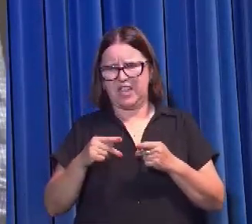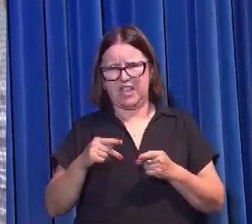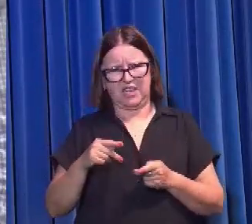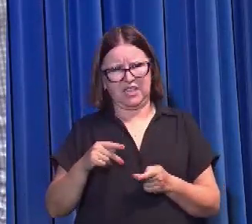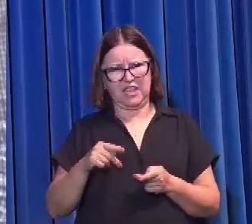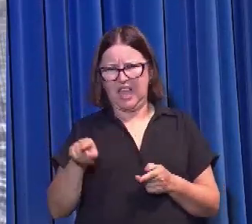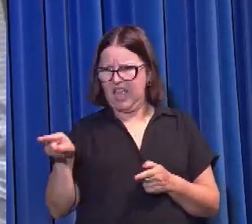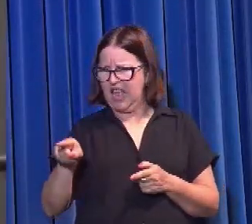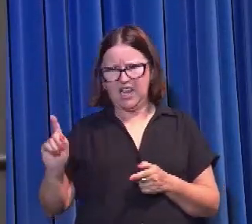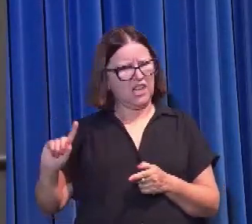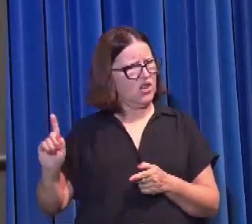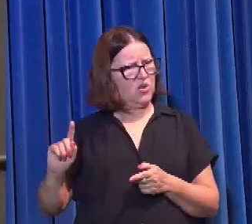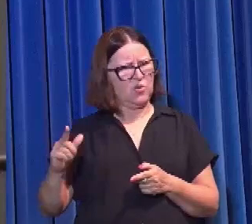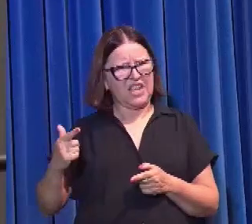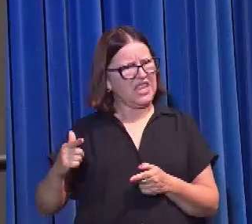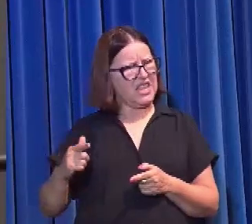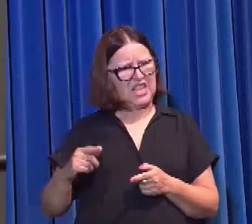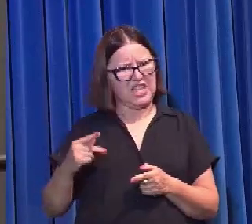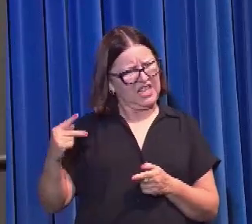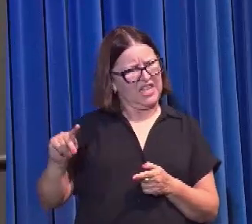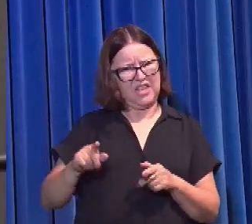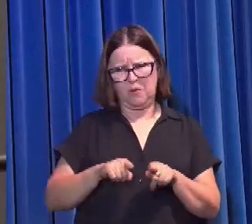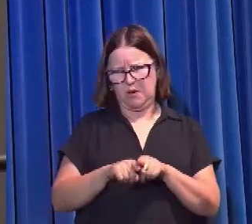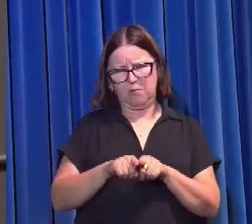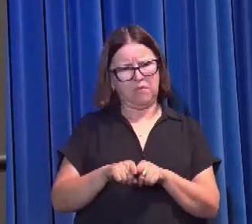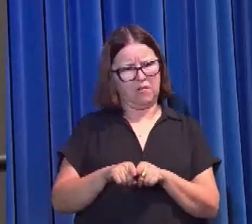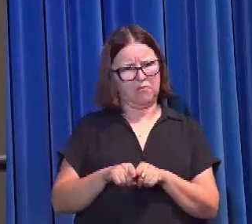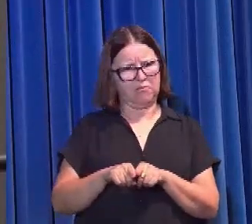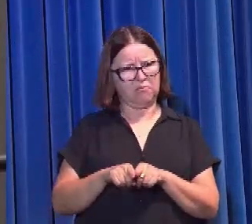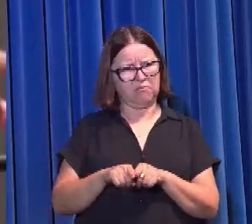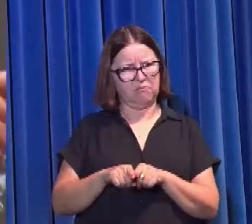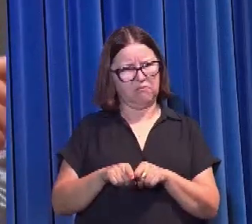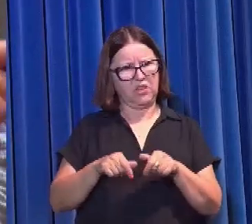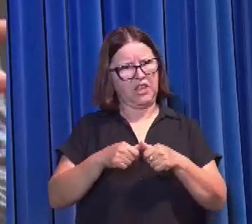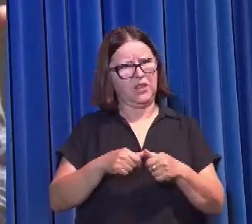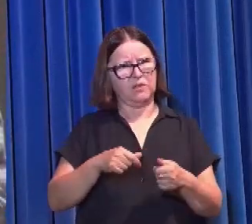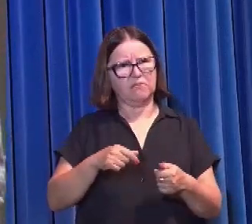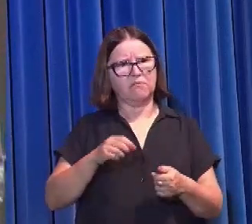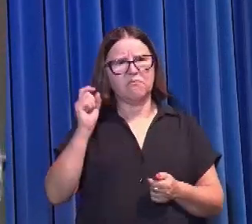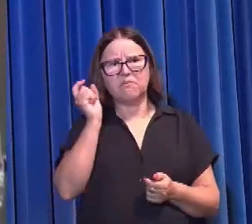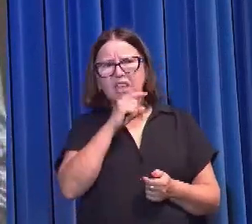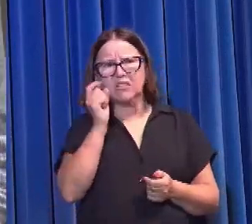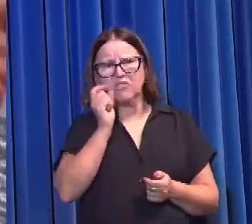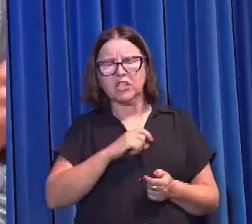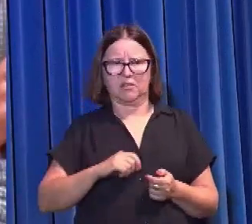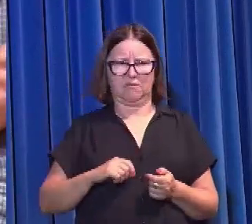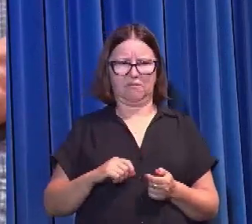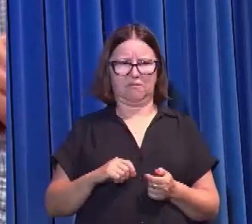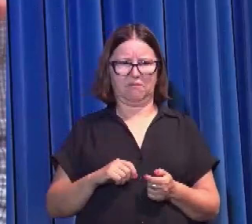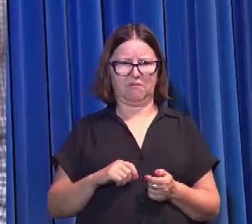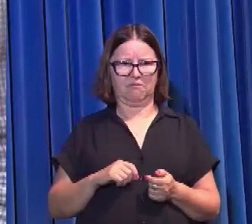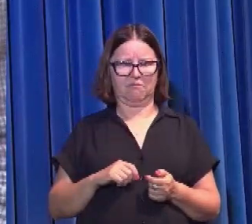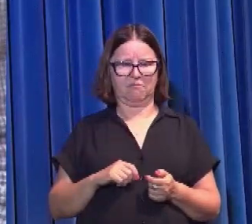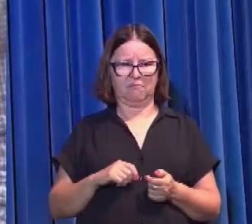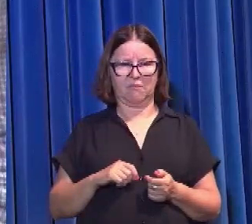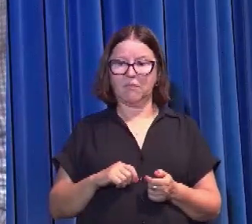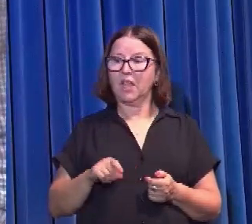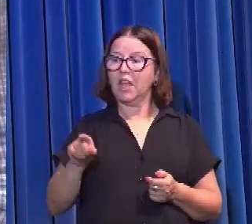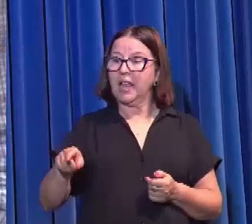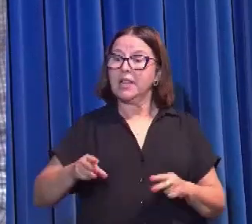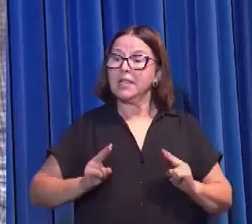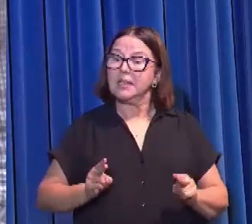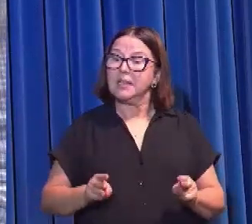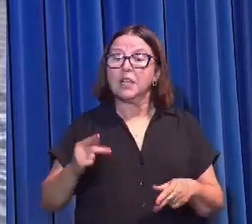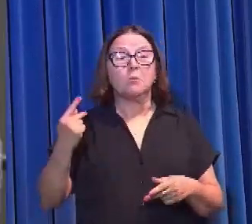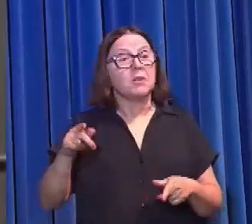Porque isso me entristece demais. Isso não é verdade, isso não vai mudar a condição, ele continua sendo seu